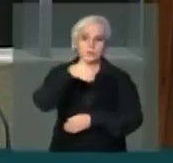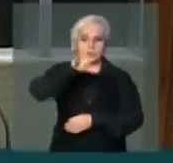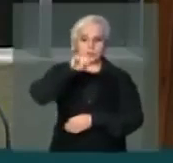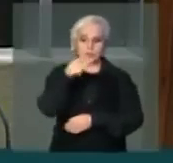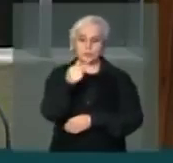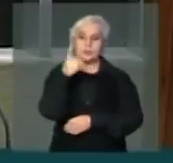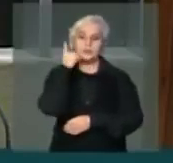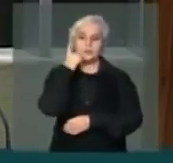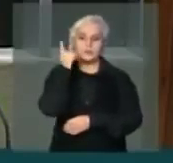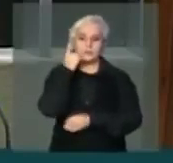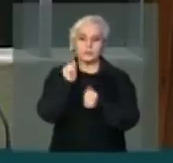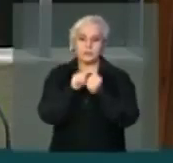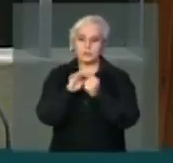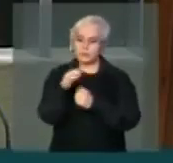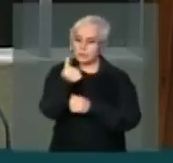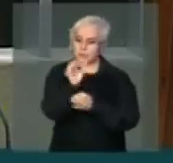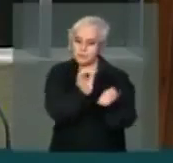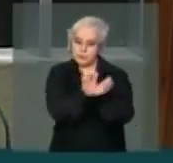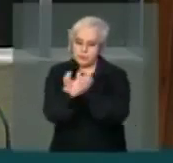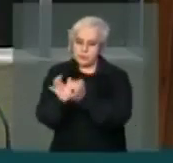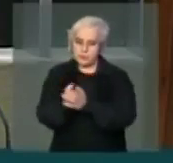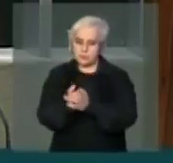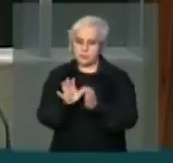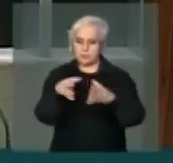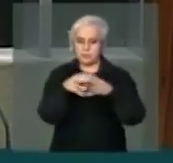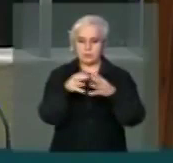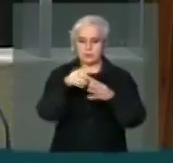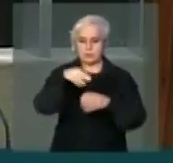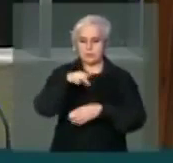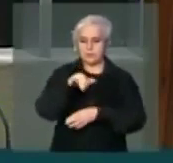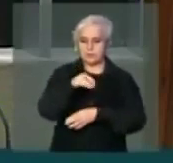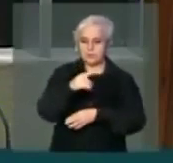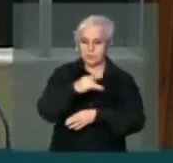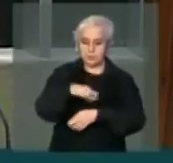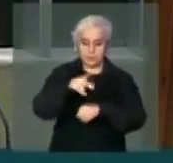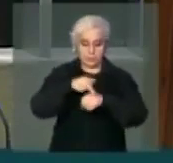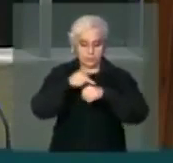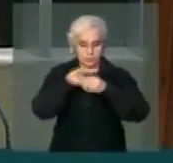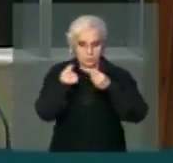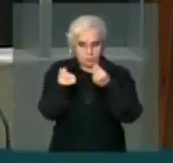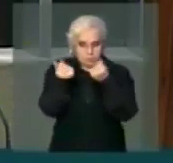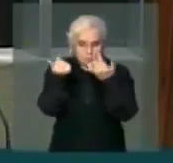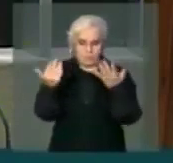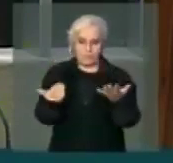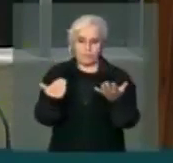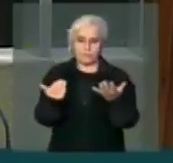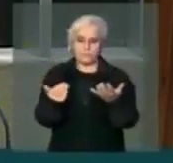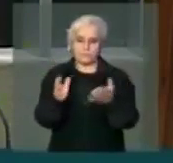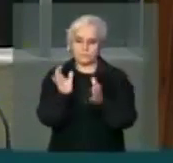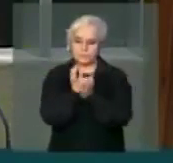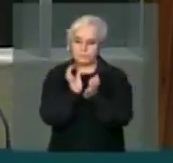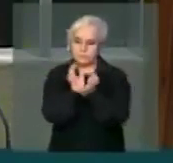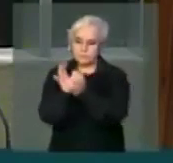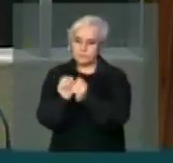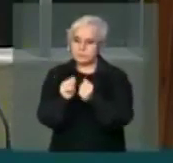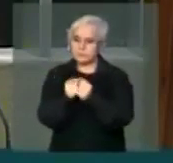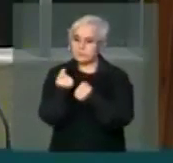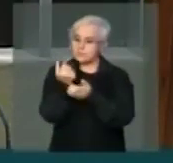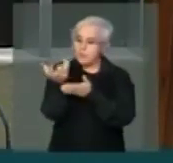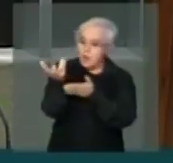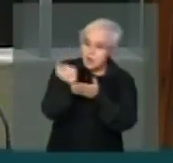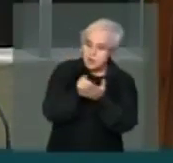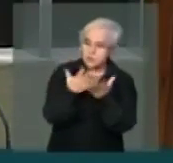197 deputados de 16 partidos. A bancada do minério, e aí quando eu digo que é a bancada desse setor ou daquele, é que